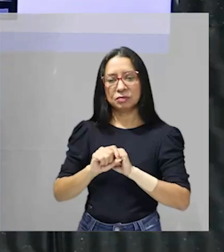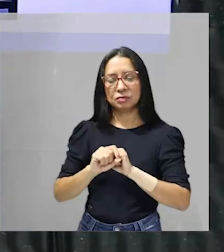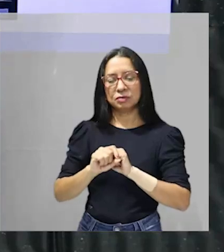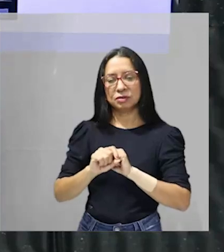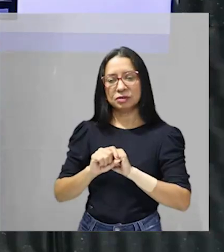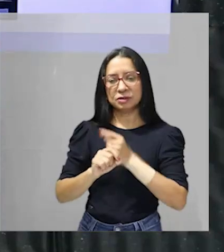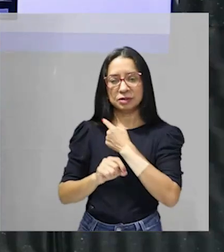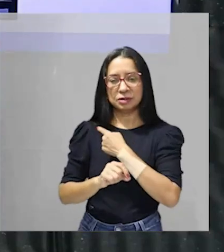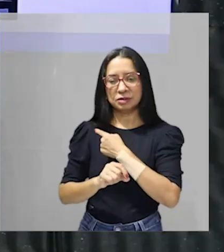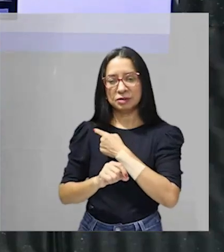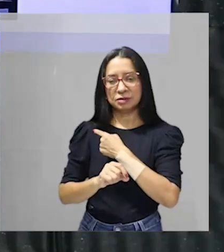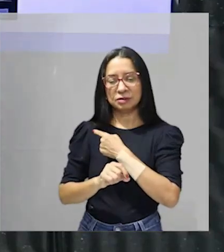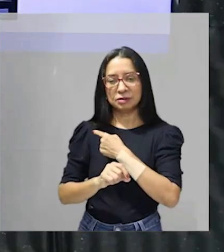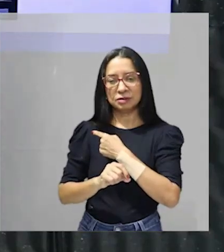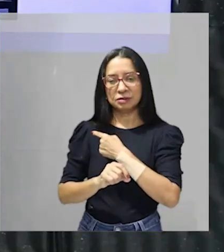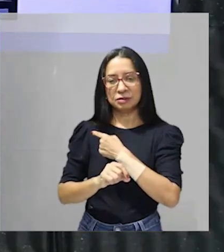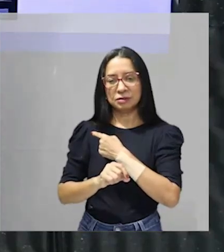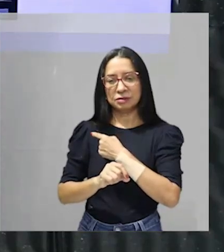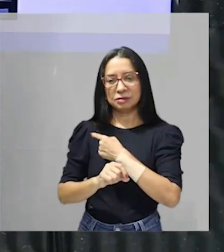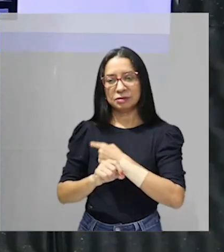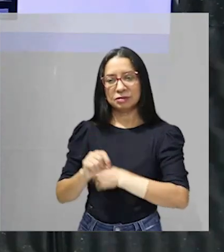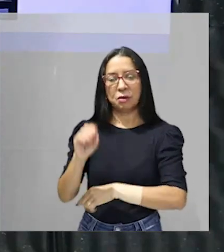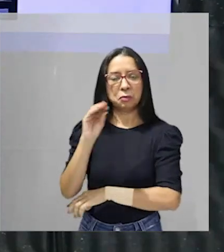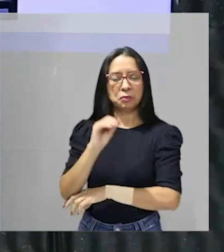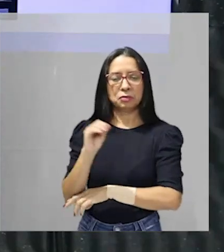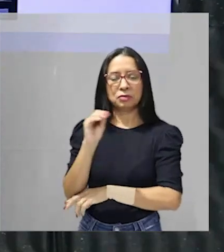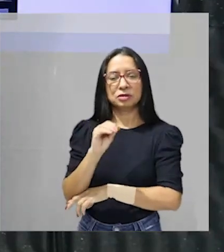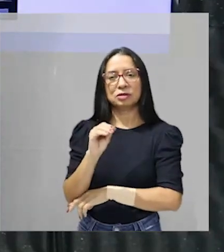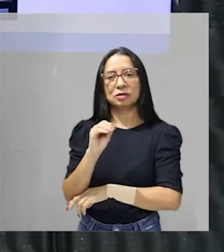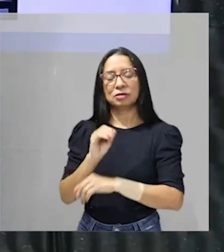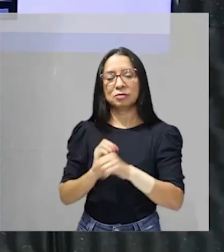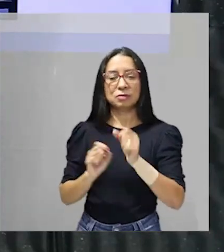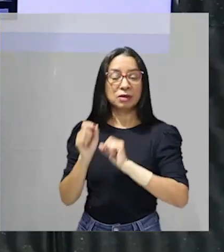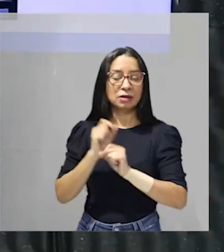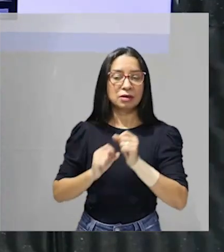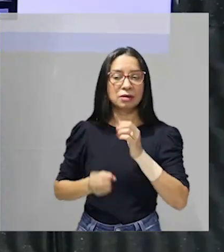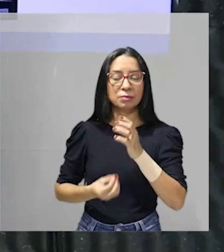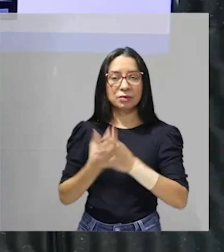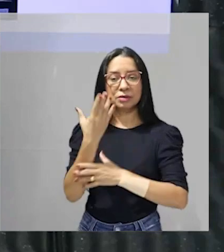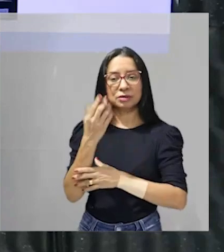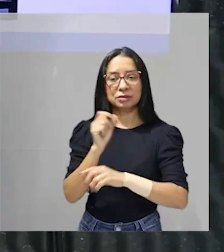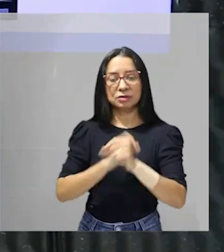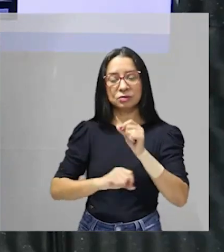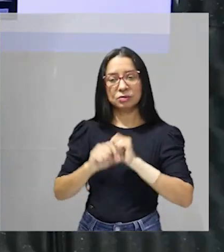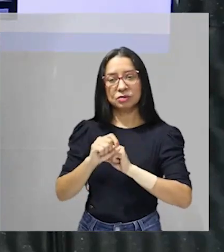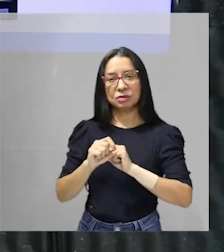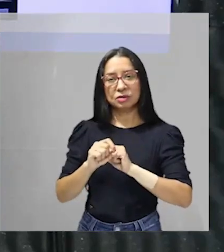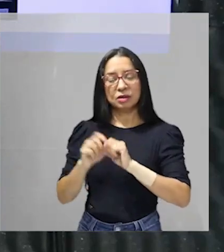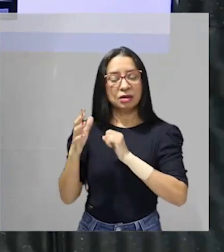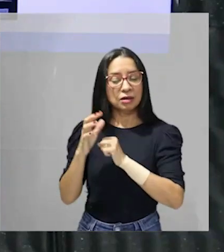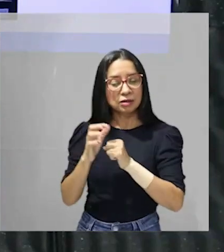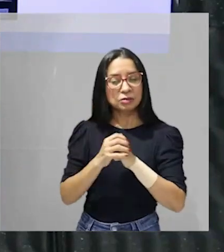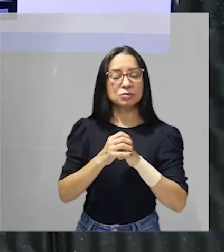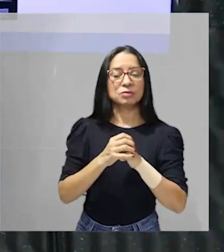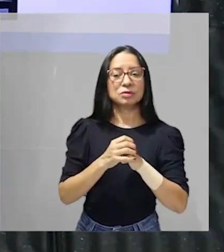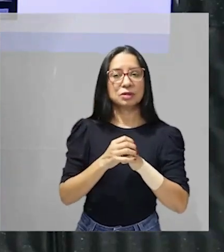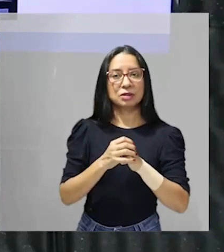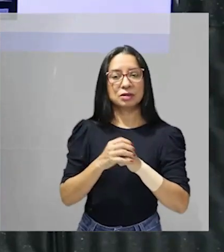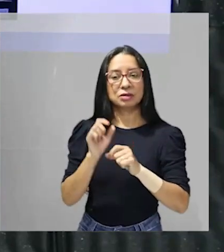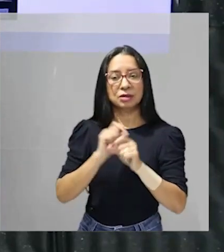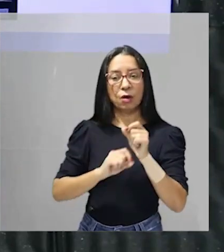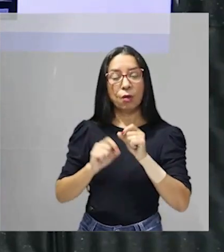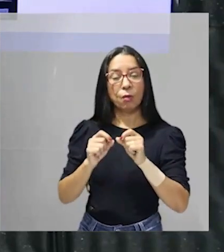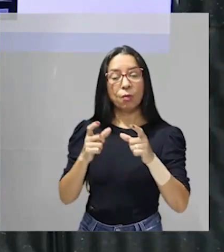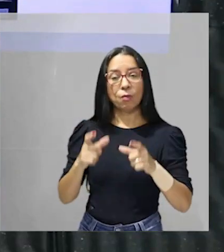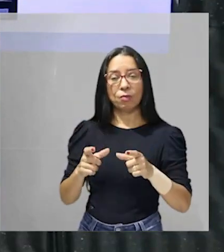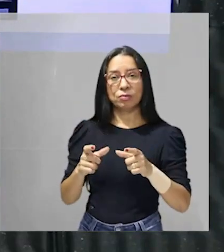caiu na onda eles ficaram ali brincando Olha o dinossauro grande aparecendo aqui lá vem o Dali vamos nos esconder na caverna e a caverna